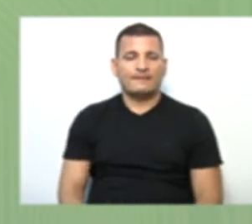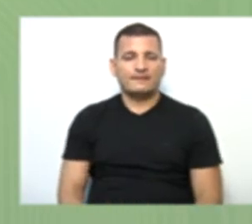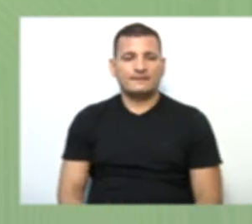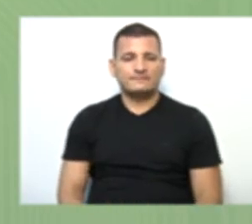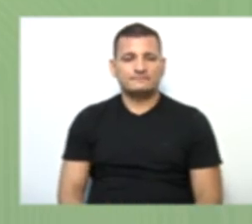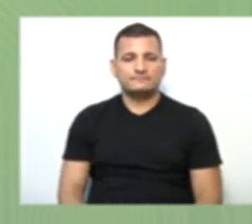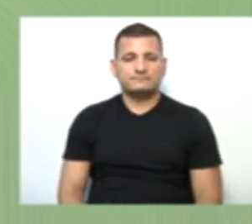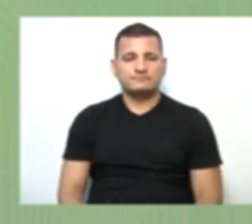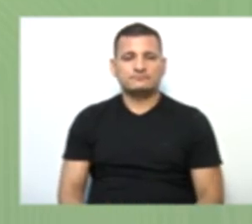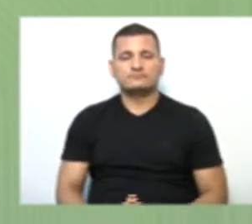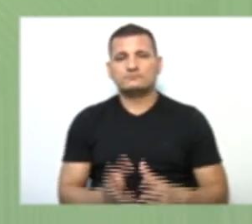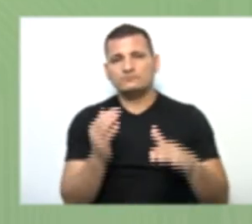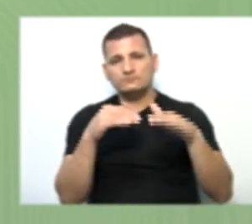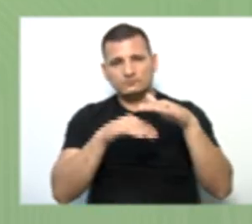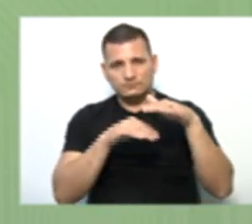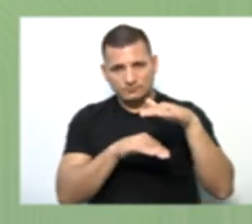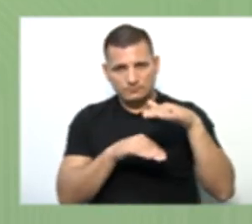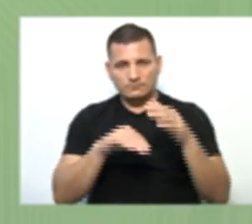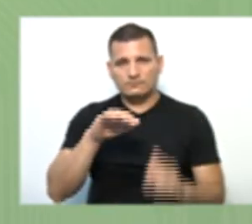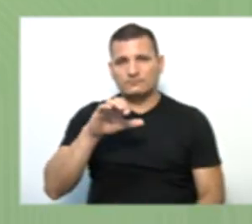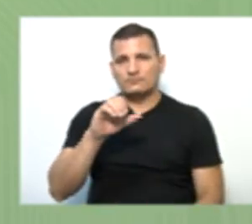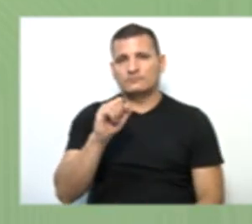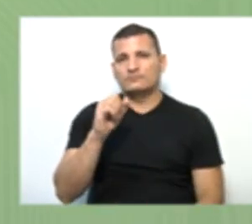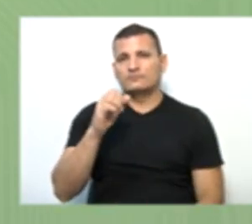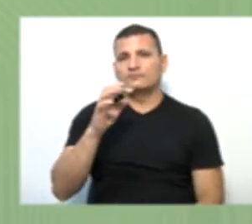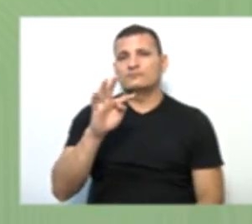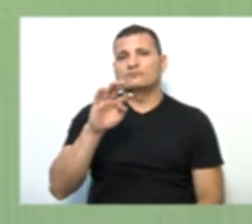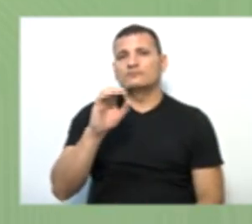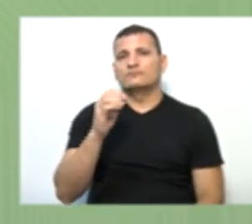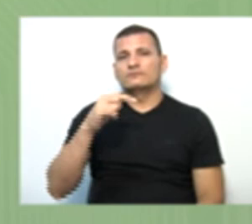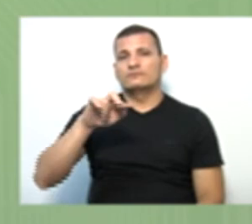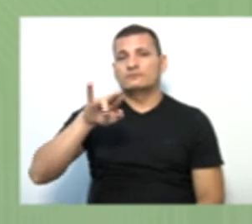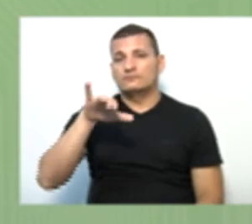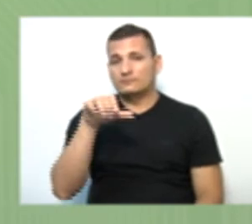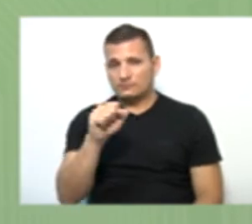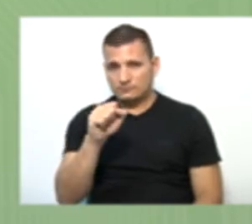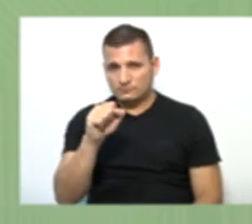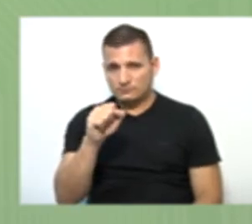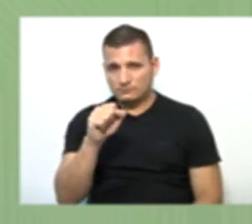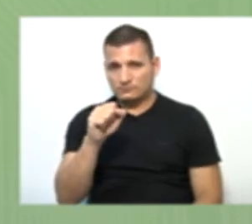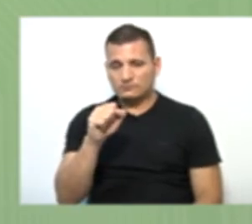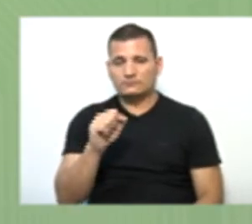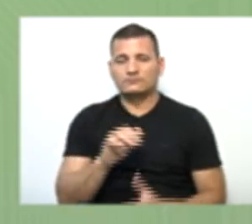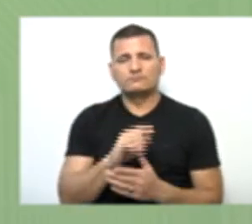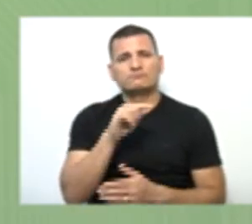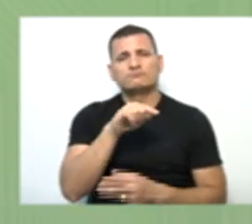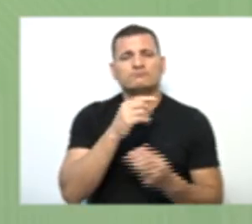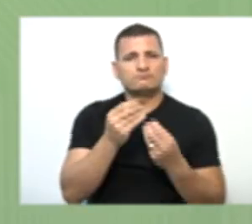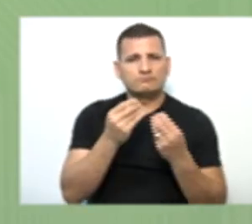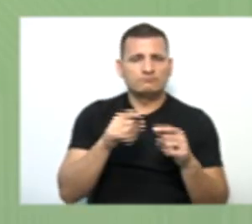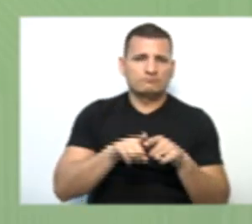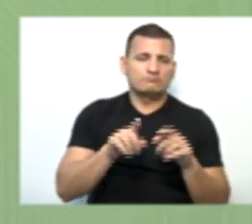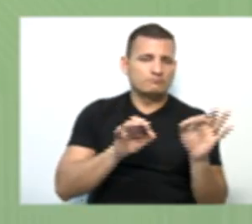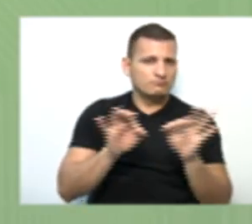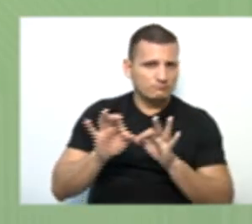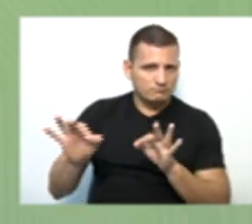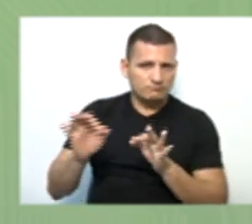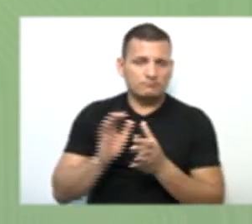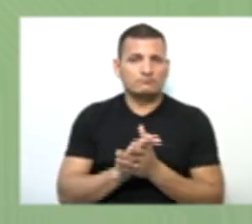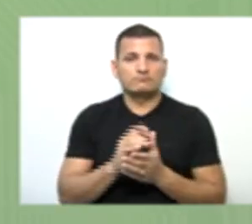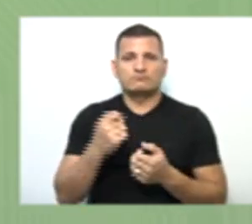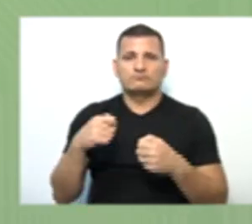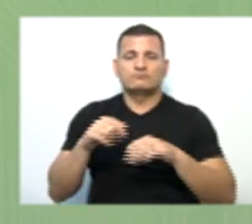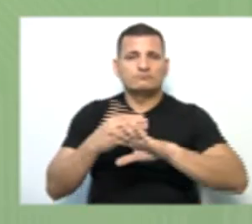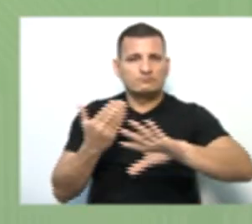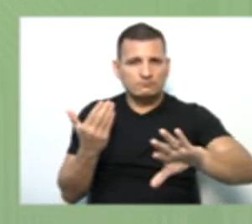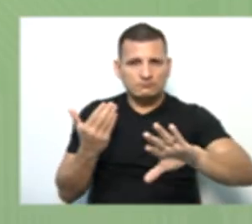Os estoques. Os estoques também devem ser segregados por origem. Então, dos associados